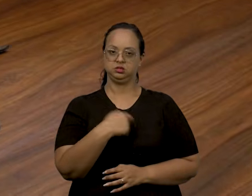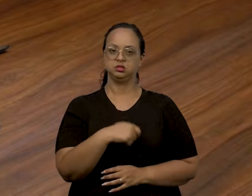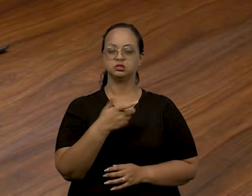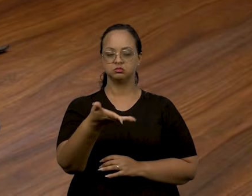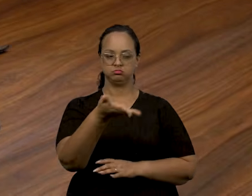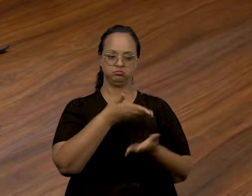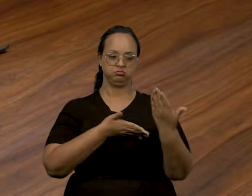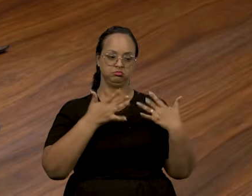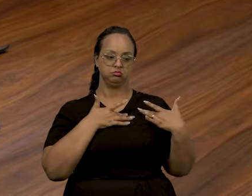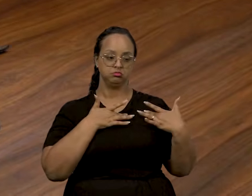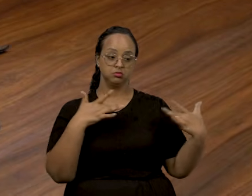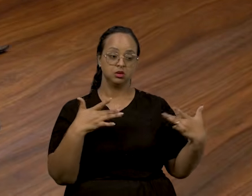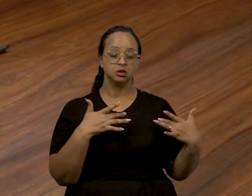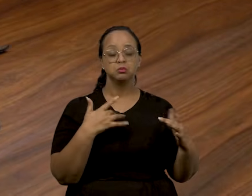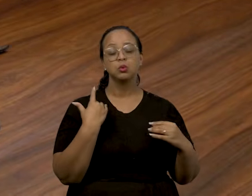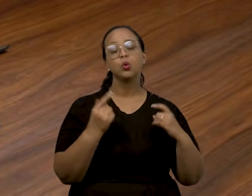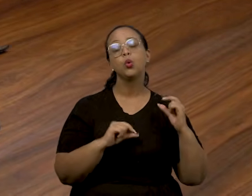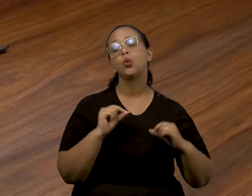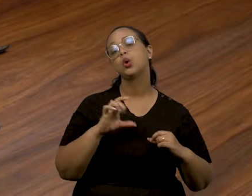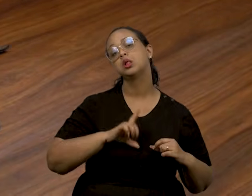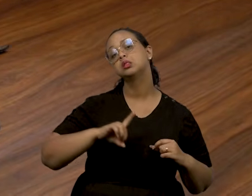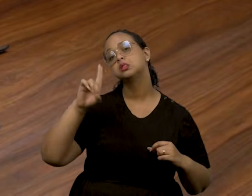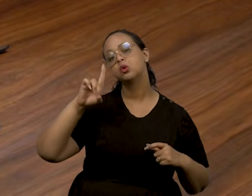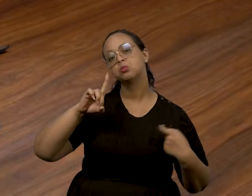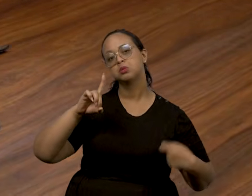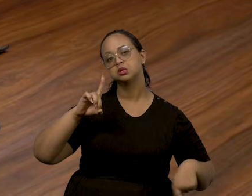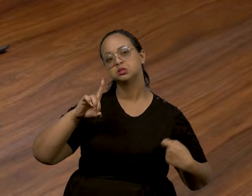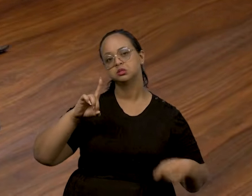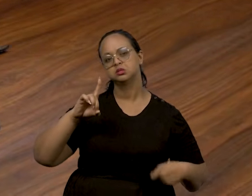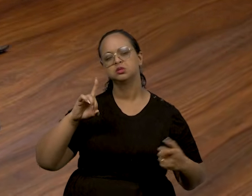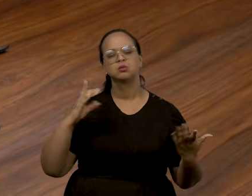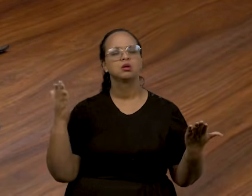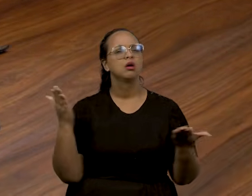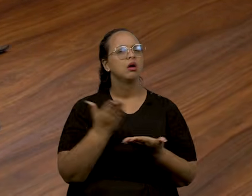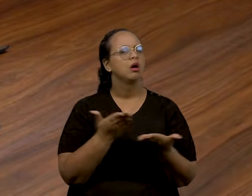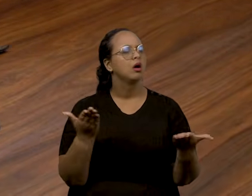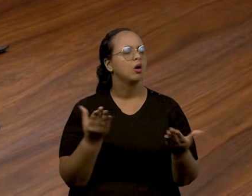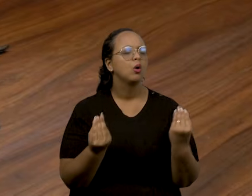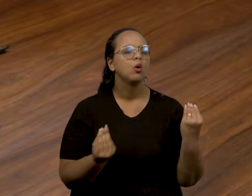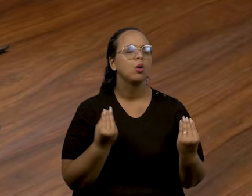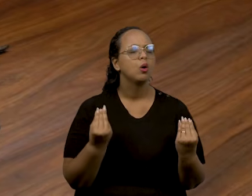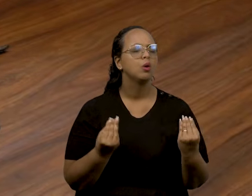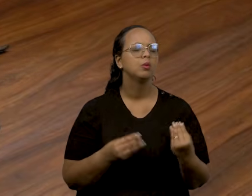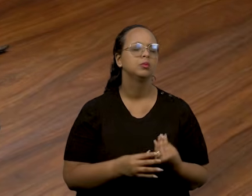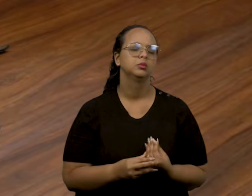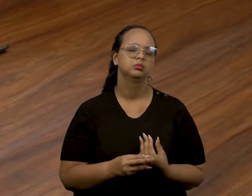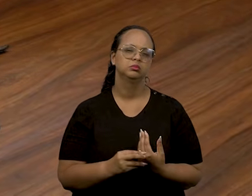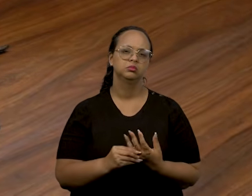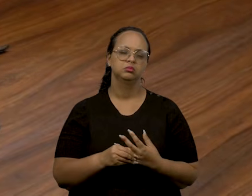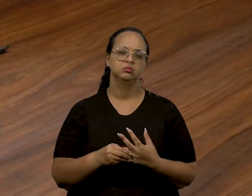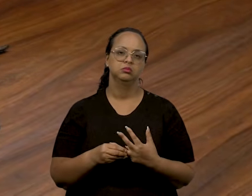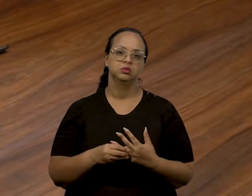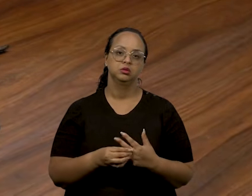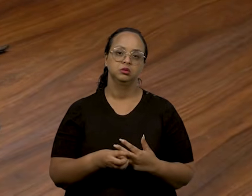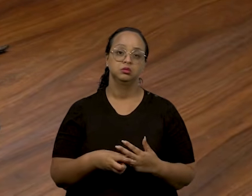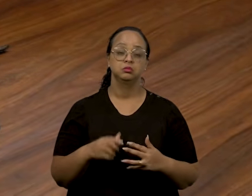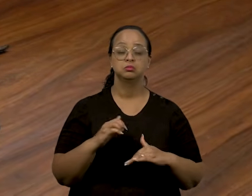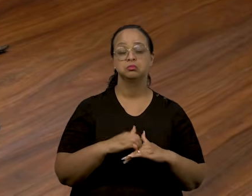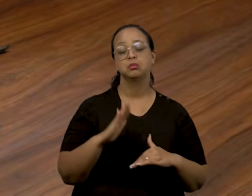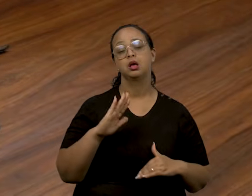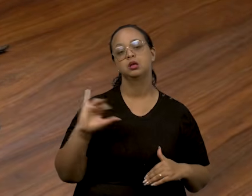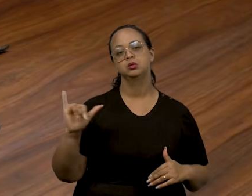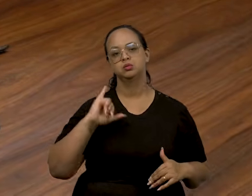profético aqui, importante, né? Diante do que a gente viu aqui, os conflitos e Amém. Dentro da profecia.